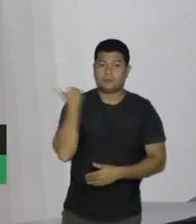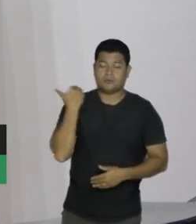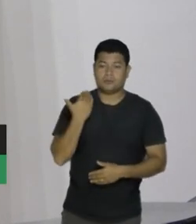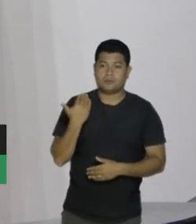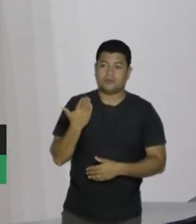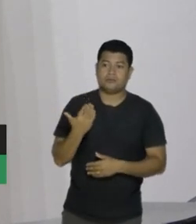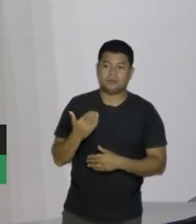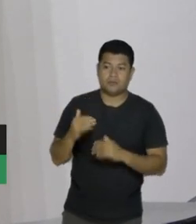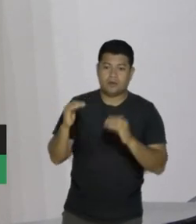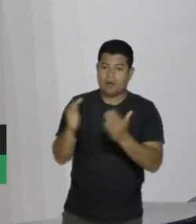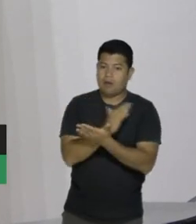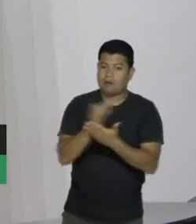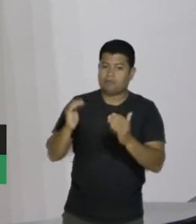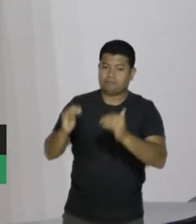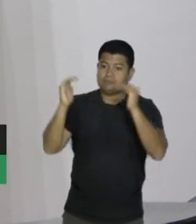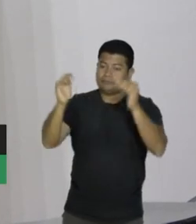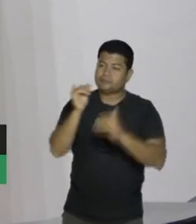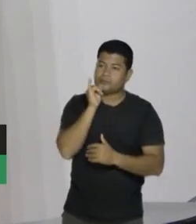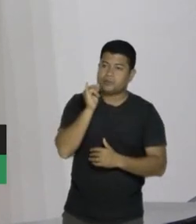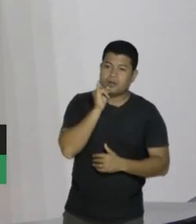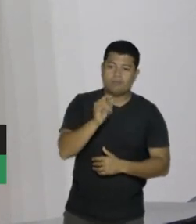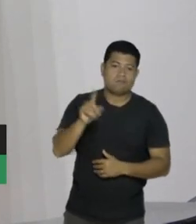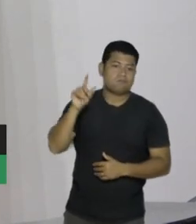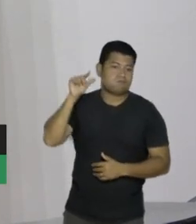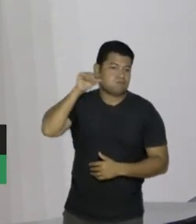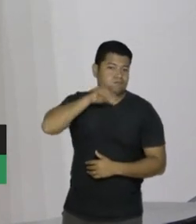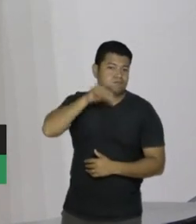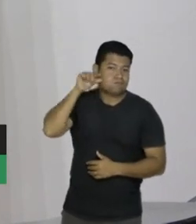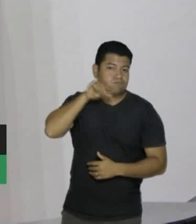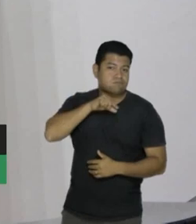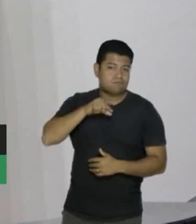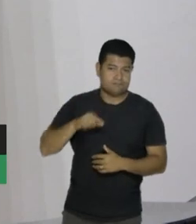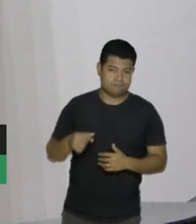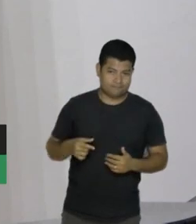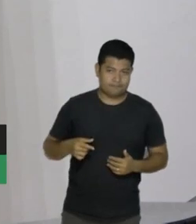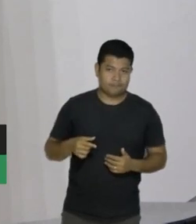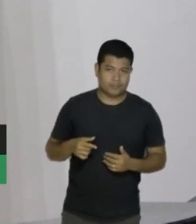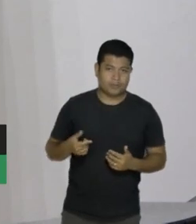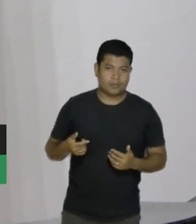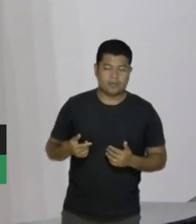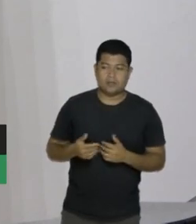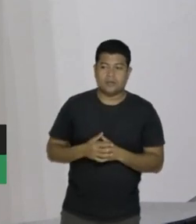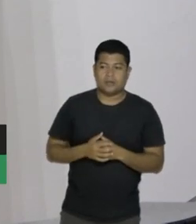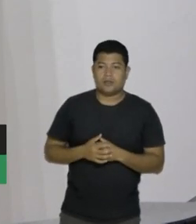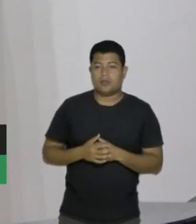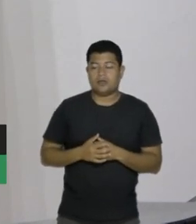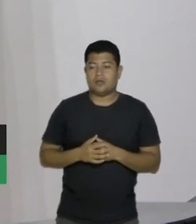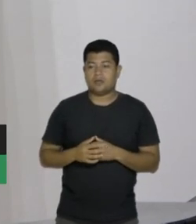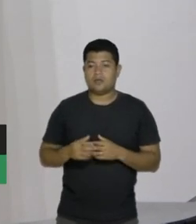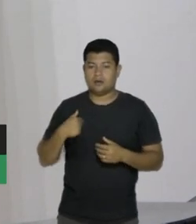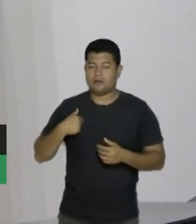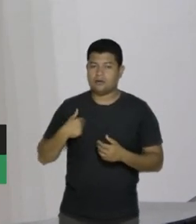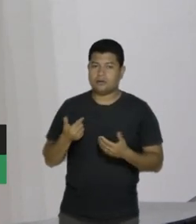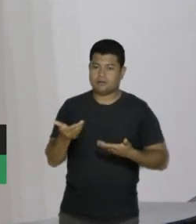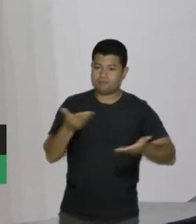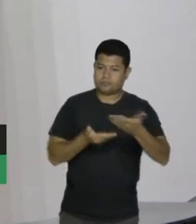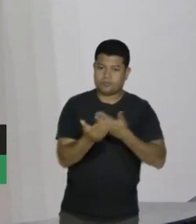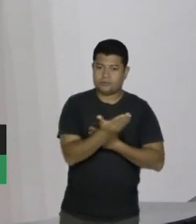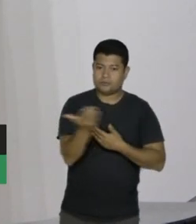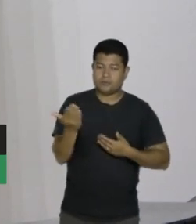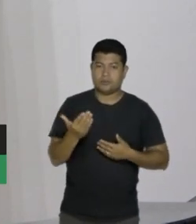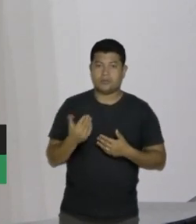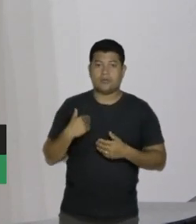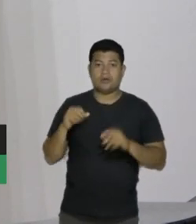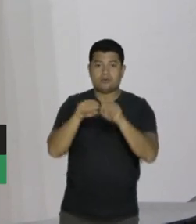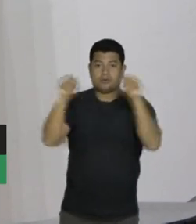Sérgio moro queria compartilhar com os colegas compartilhar com todos que um sistema utilizado pela Polícia